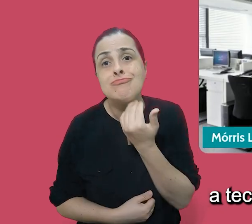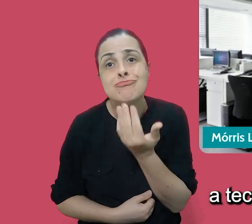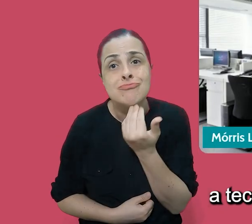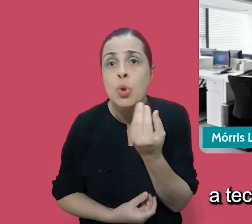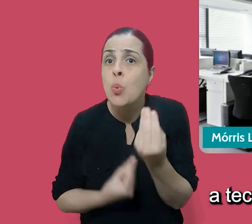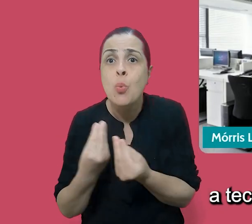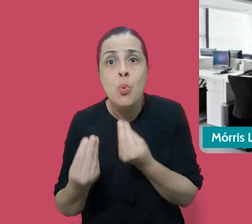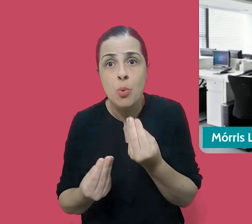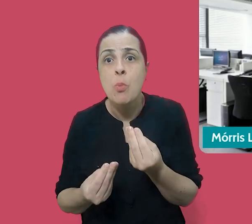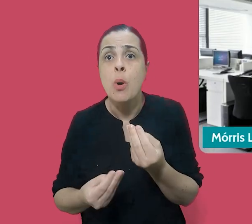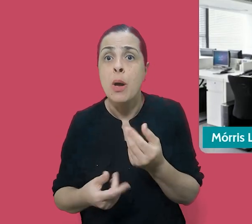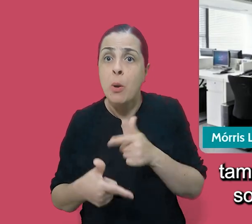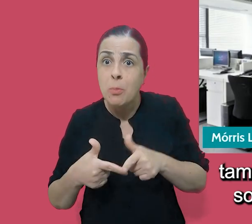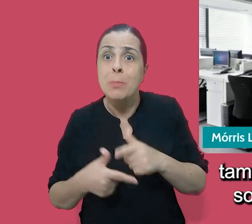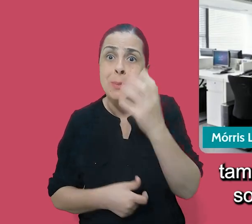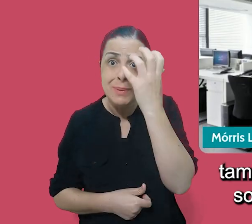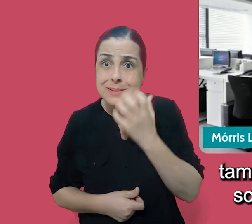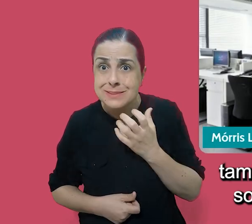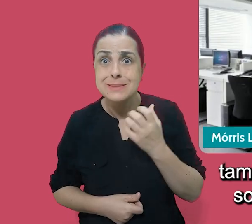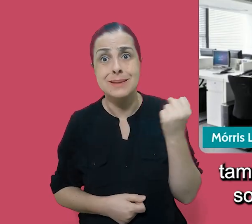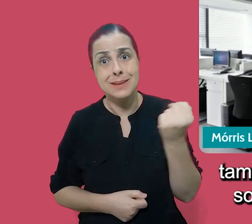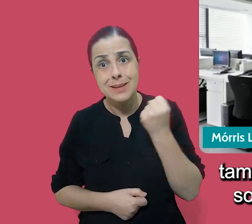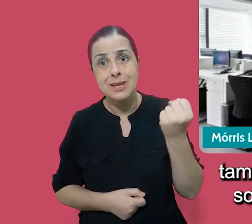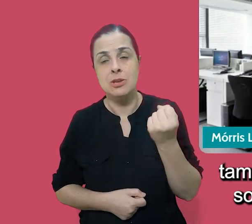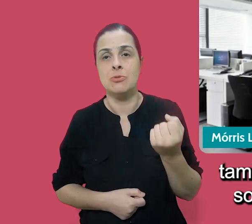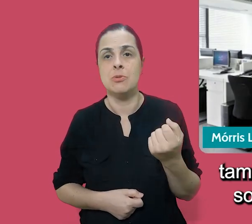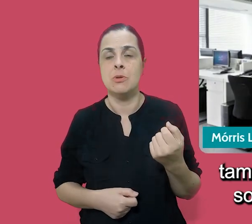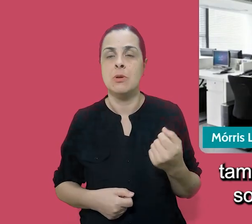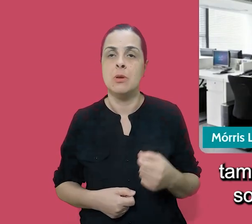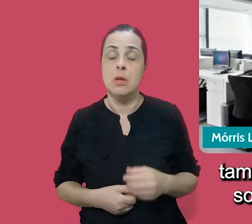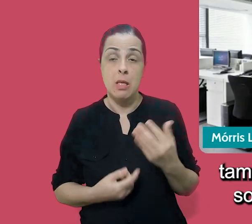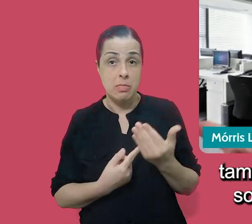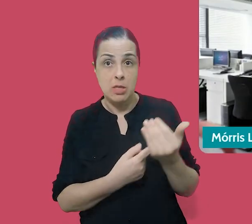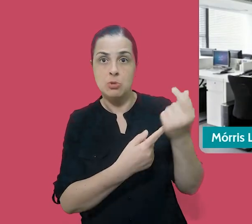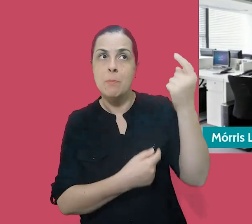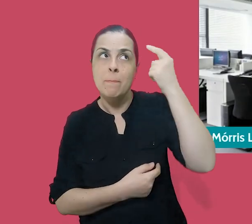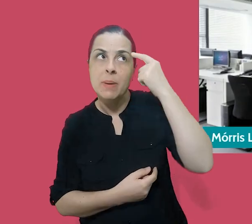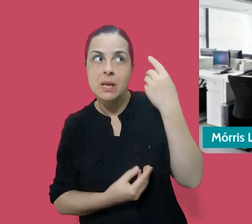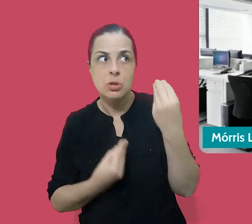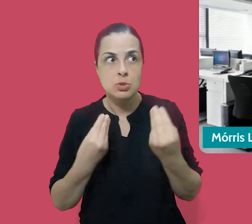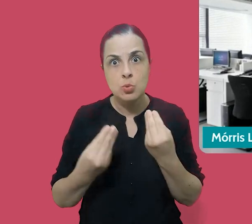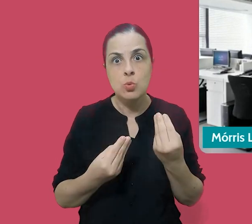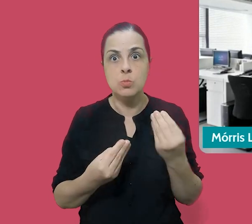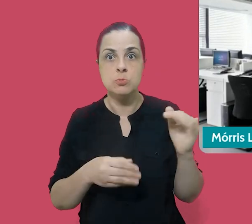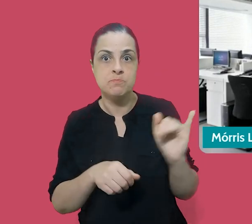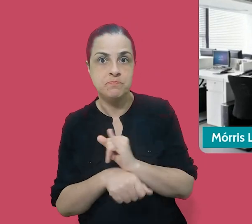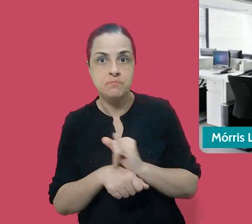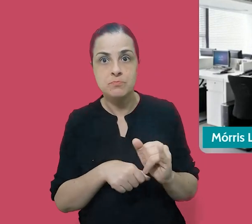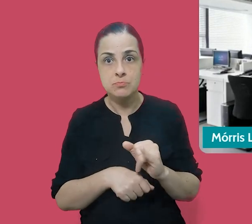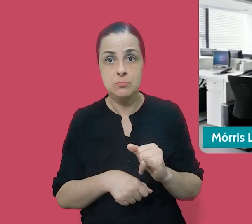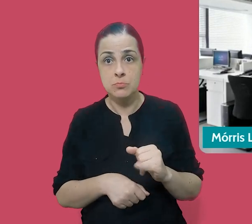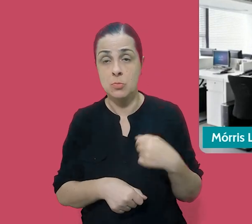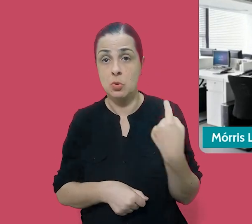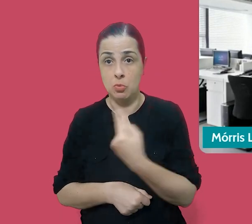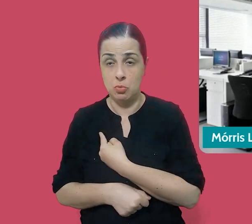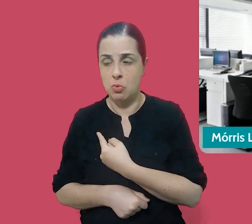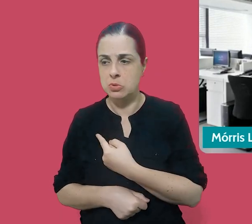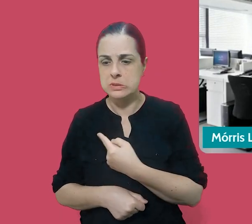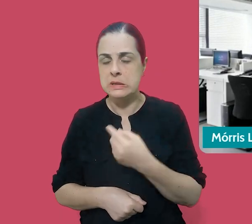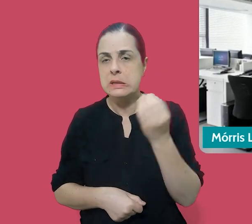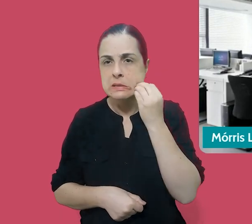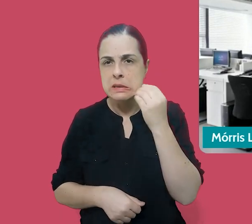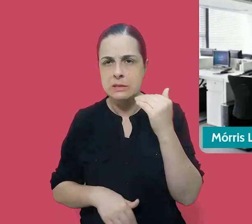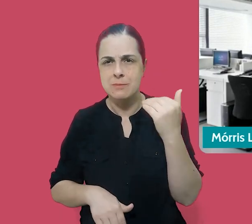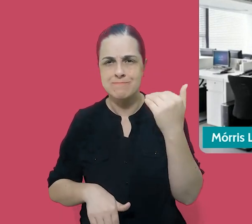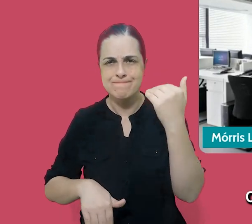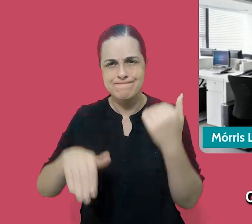ela precisa ser usada também de uma forma pensada sobre isso para não aumentar esse gap que a gente tem de desigualdade, gerar